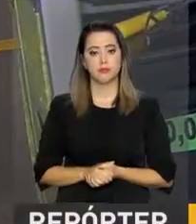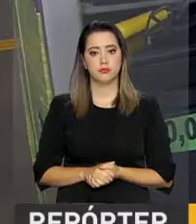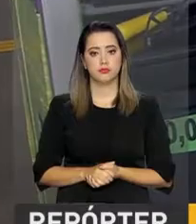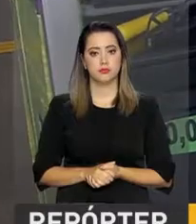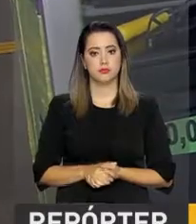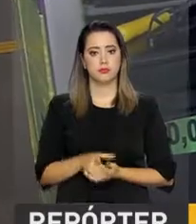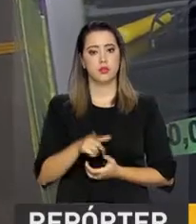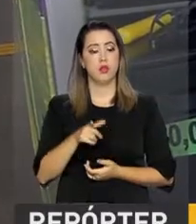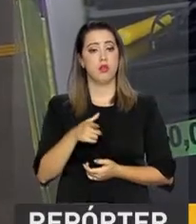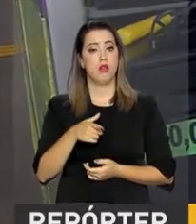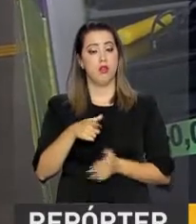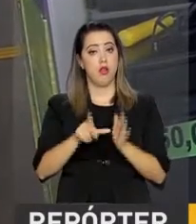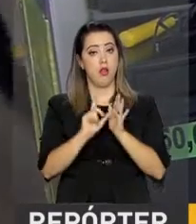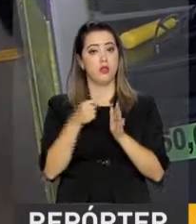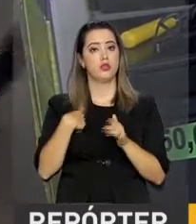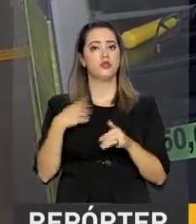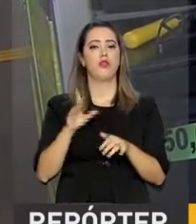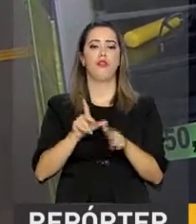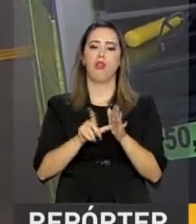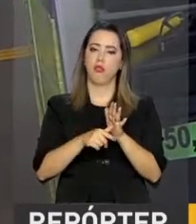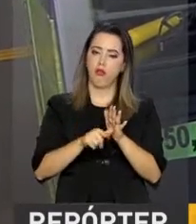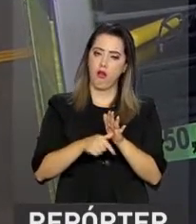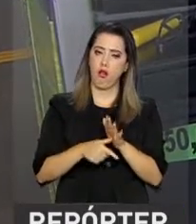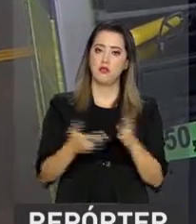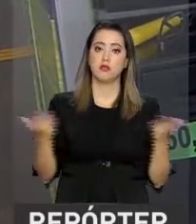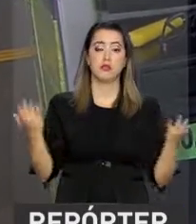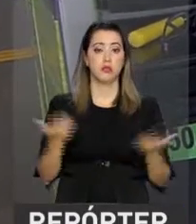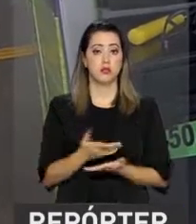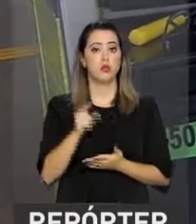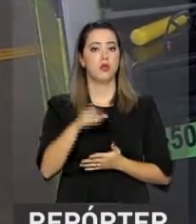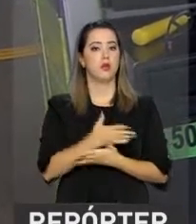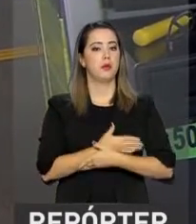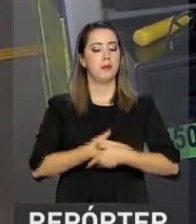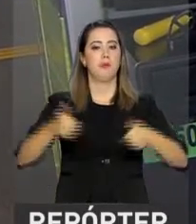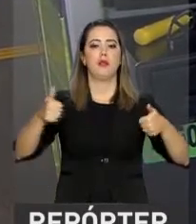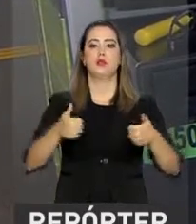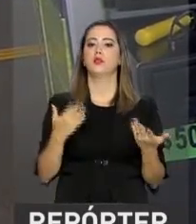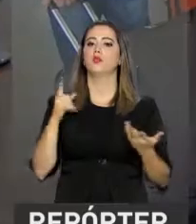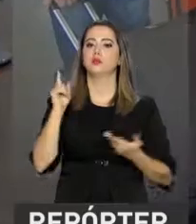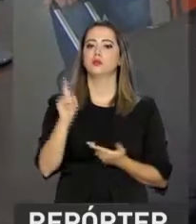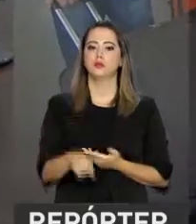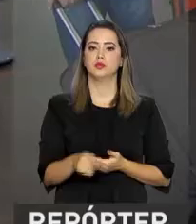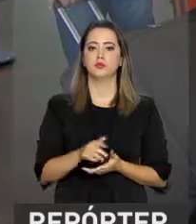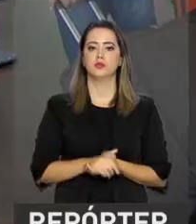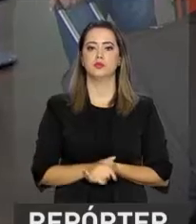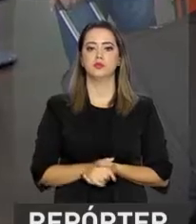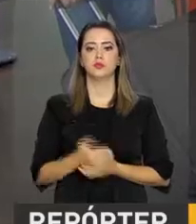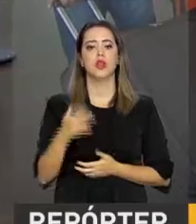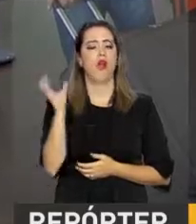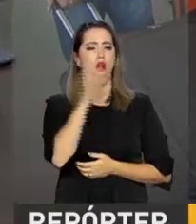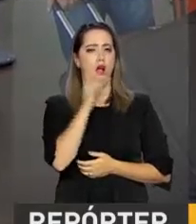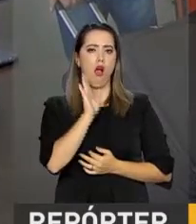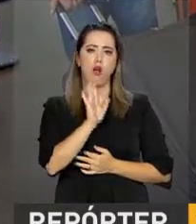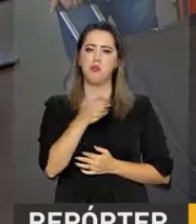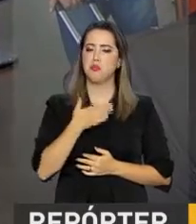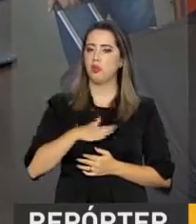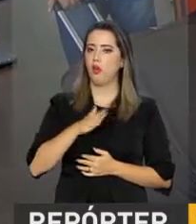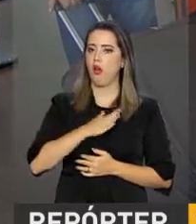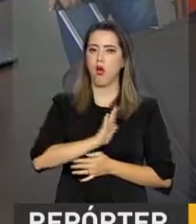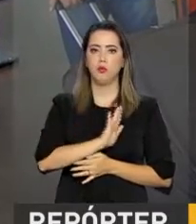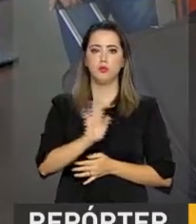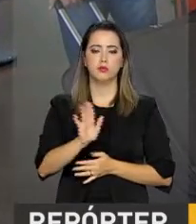muita polêmica era muito muito atrás agora melhorou muito bastante foi repetindo tranquilo